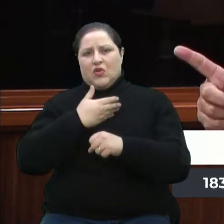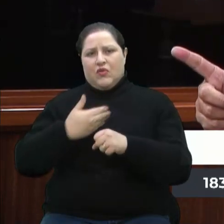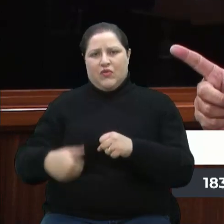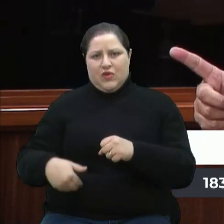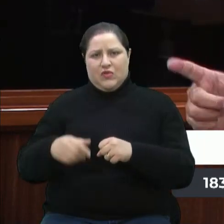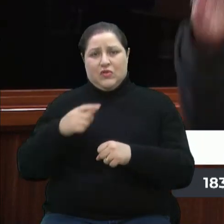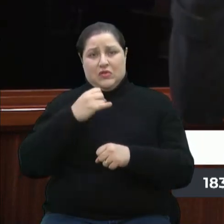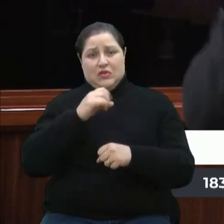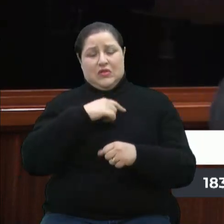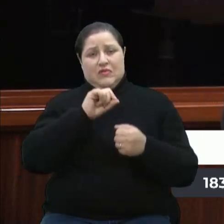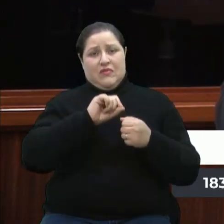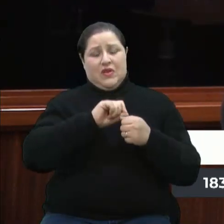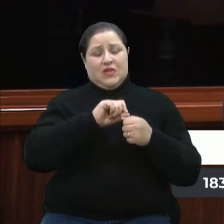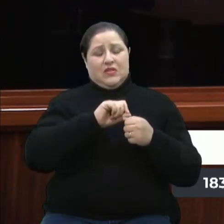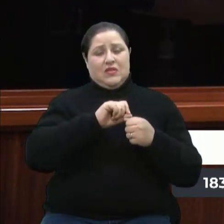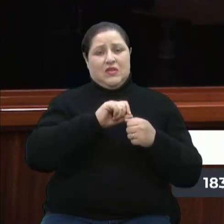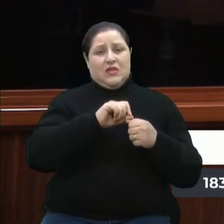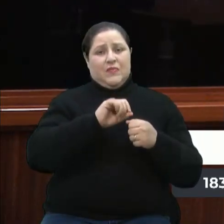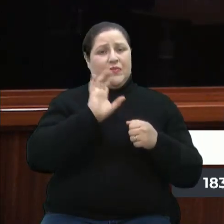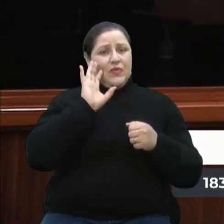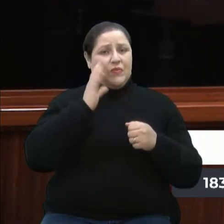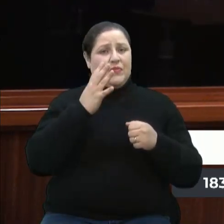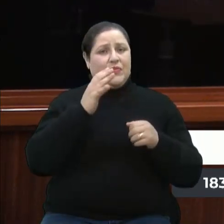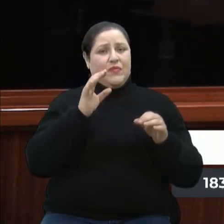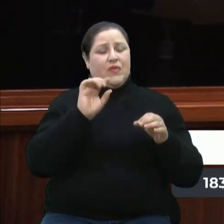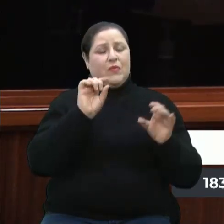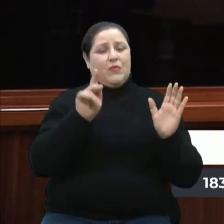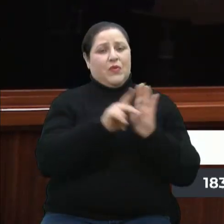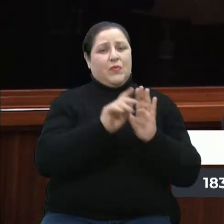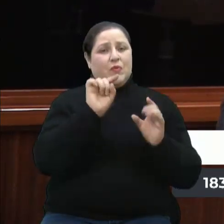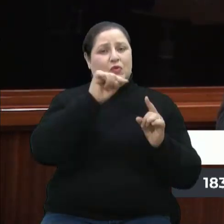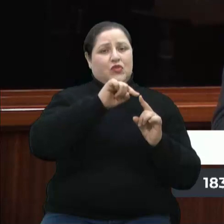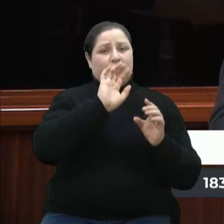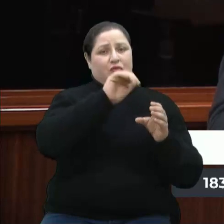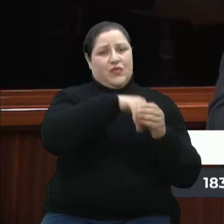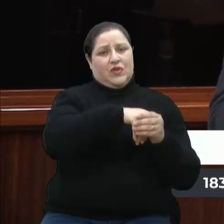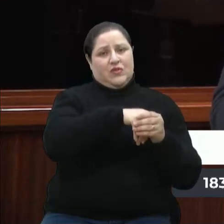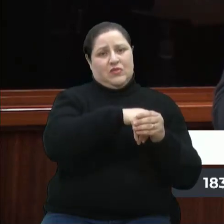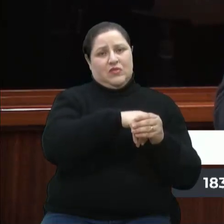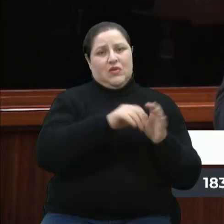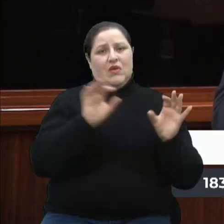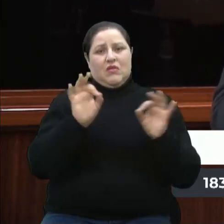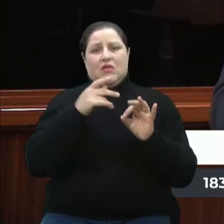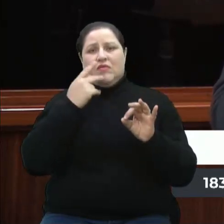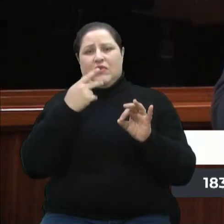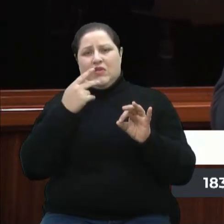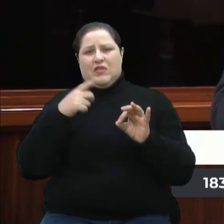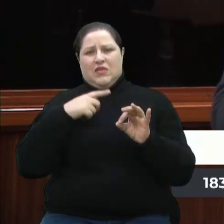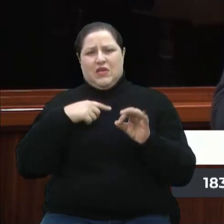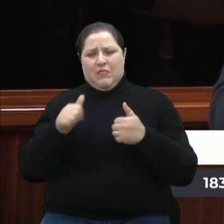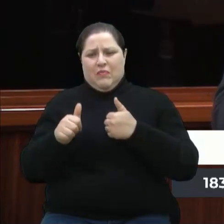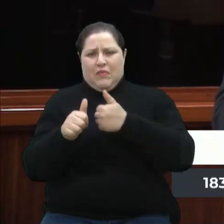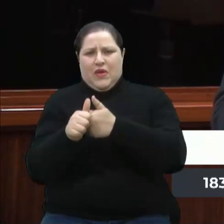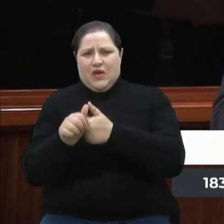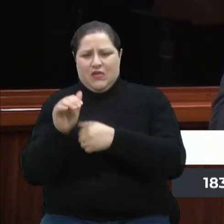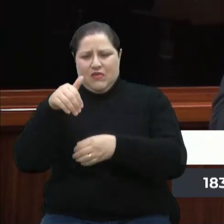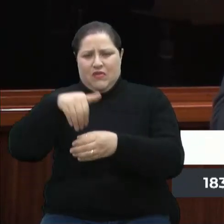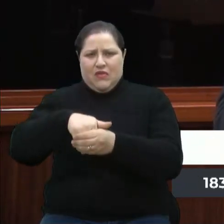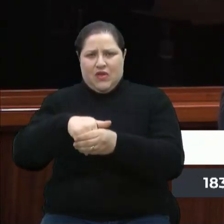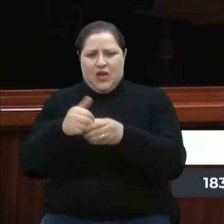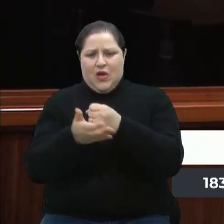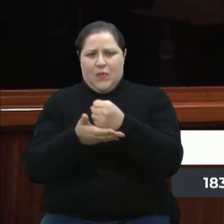faz uma medida eleitoreira. Não ouvi ninguém falando, o Bolsonaro precisou estar na véspera da eleição, a base